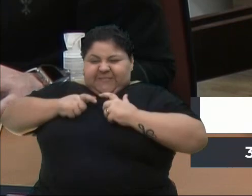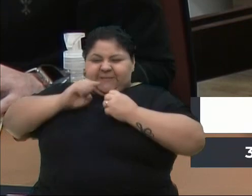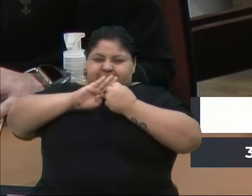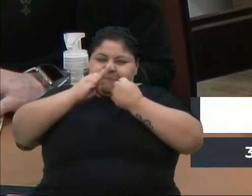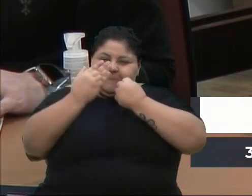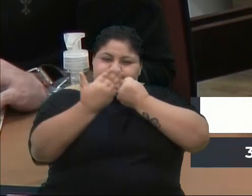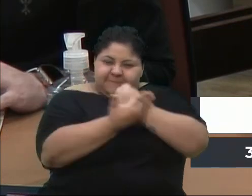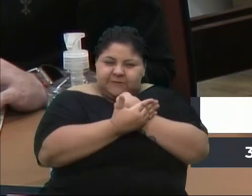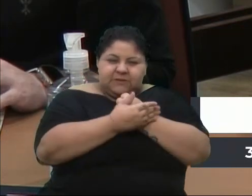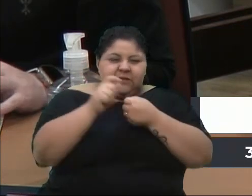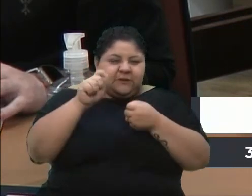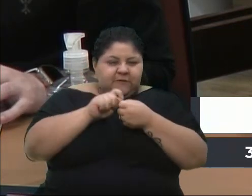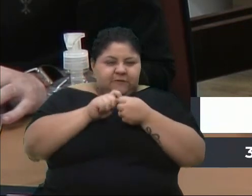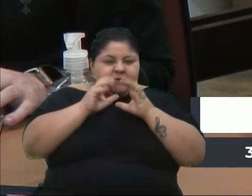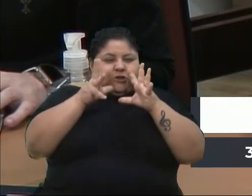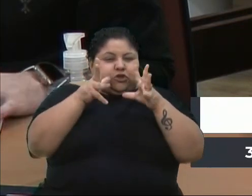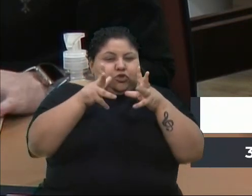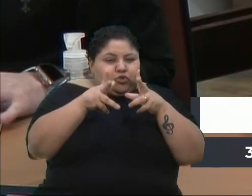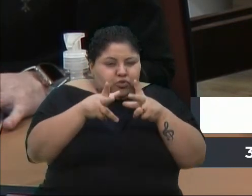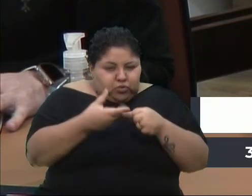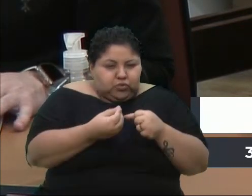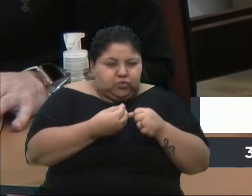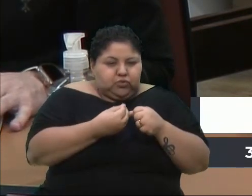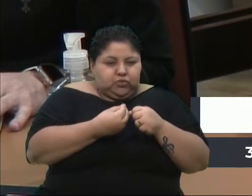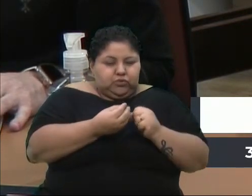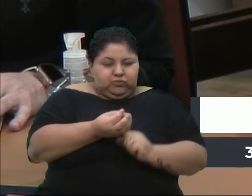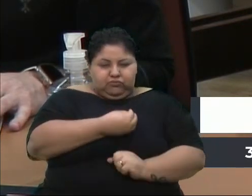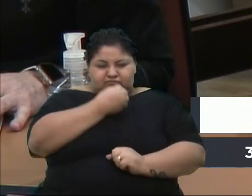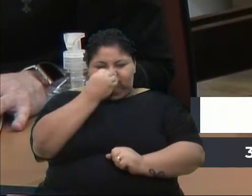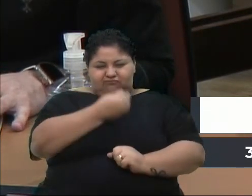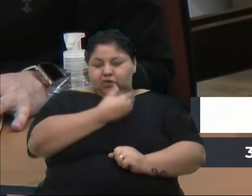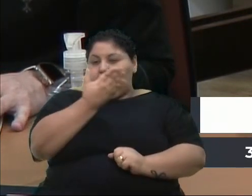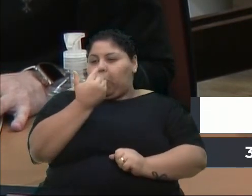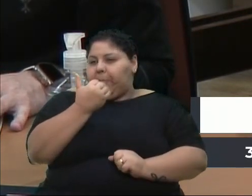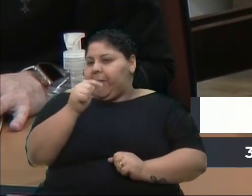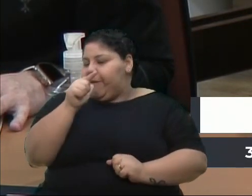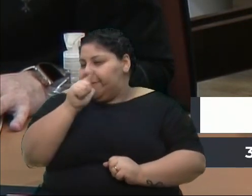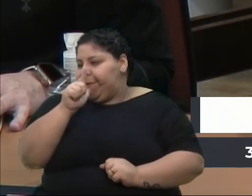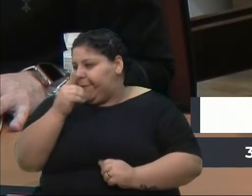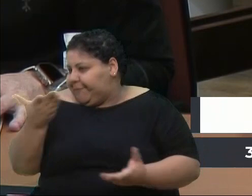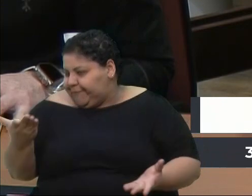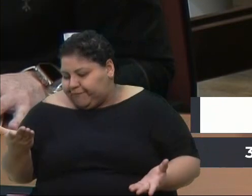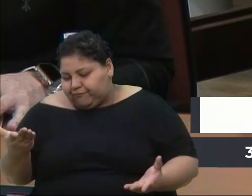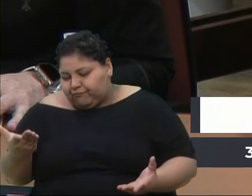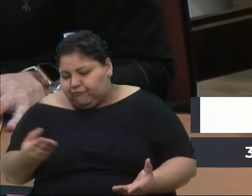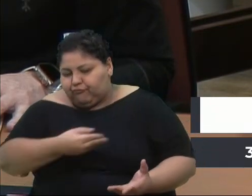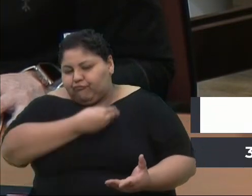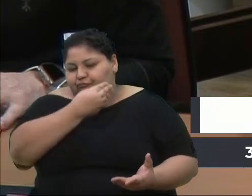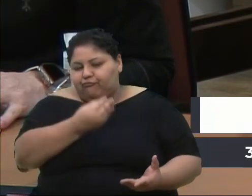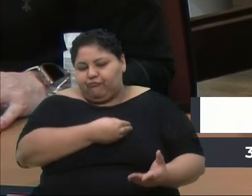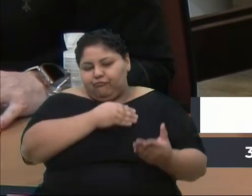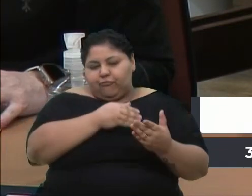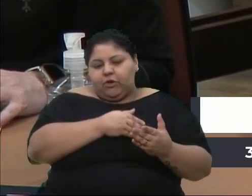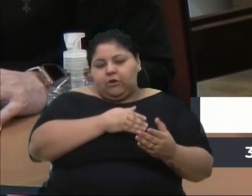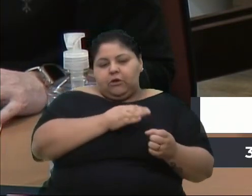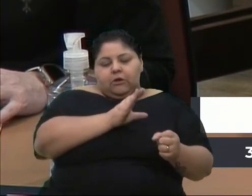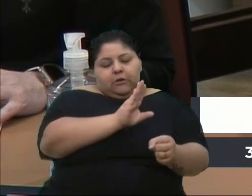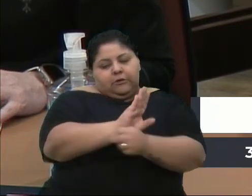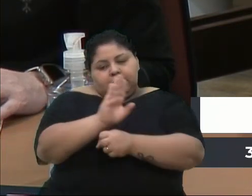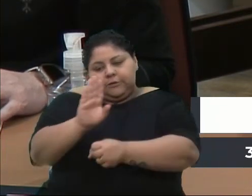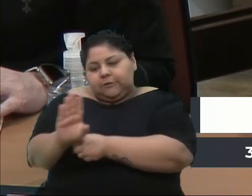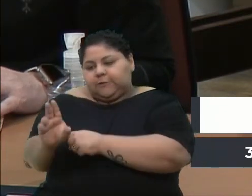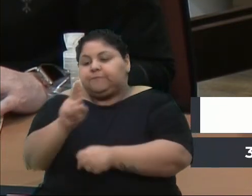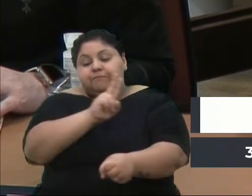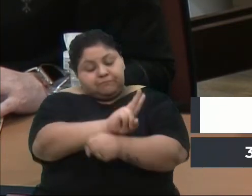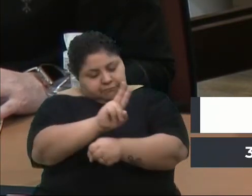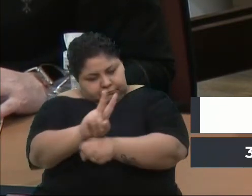de tudo para poder sobreviver, e olha o que a vida reservou para ele, mas não deixa uma boa